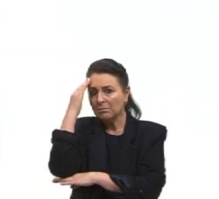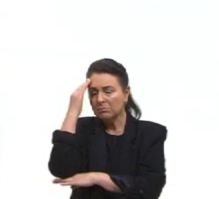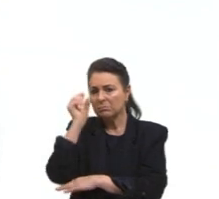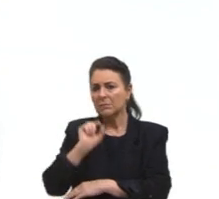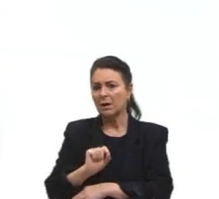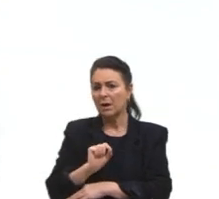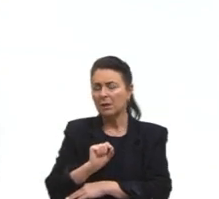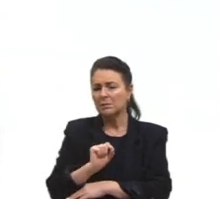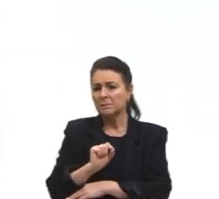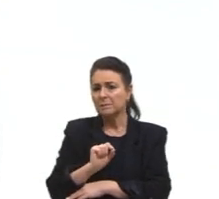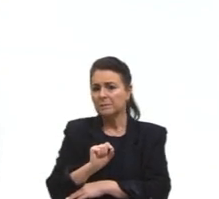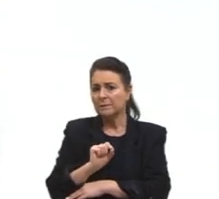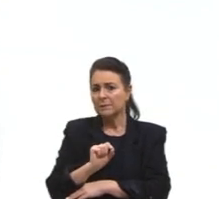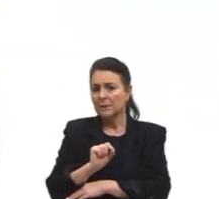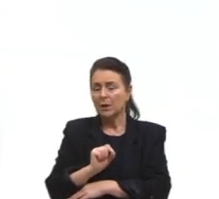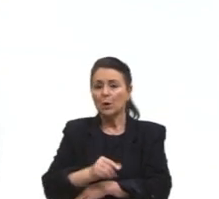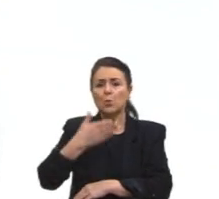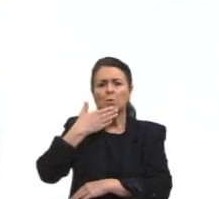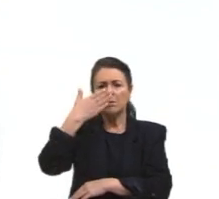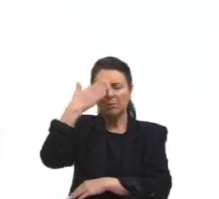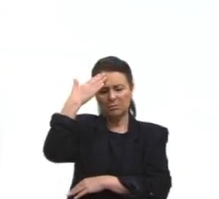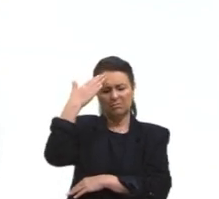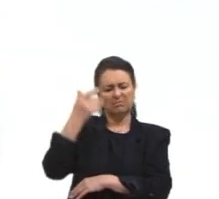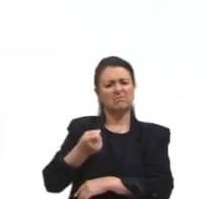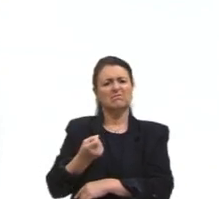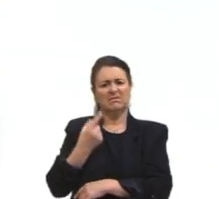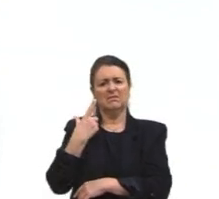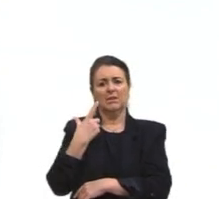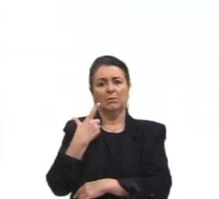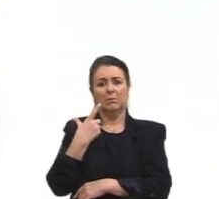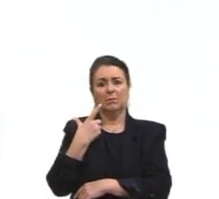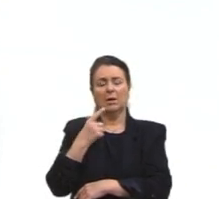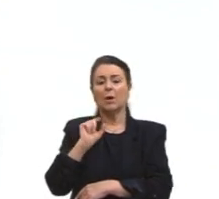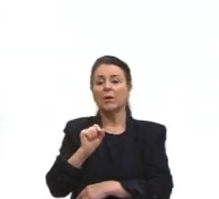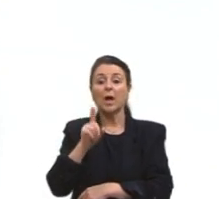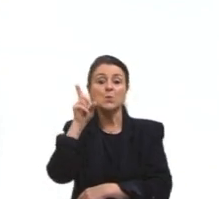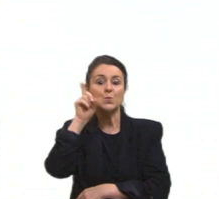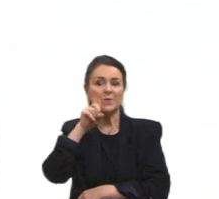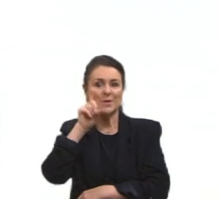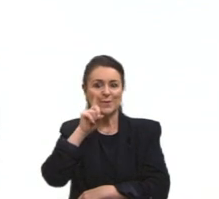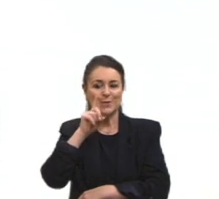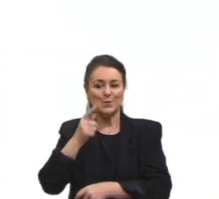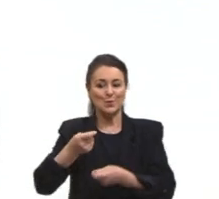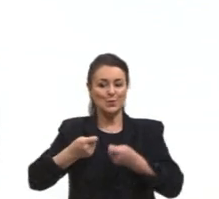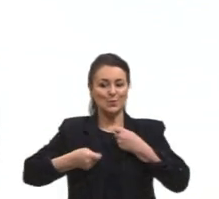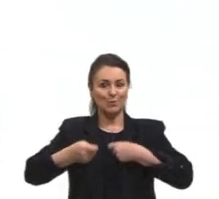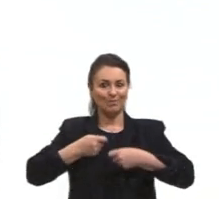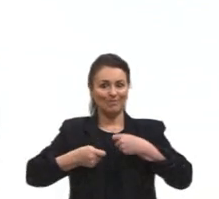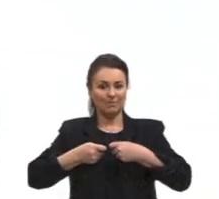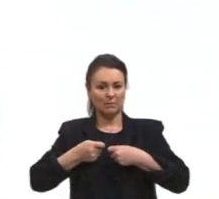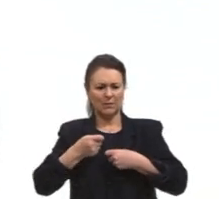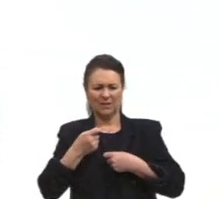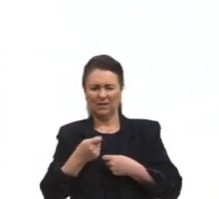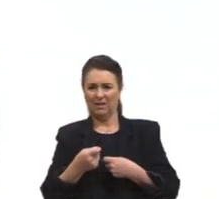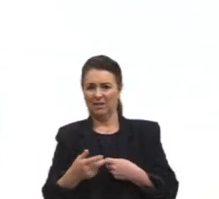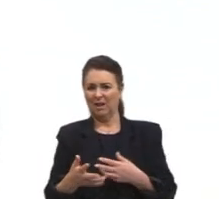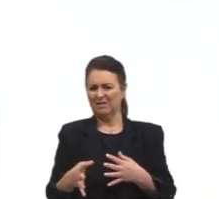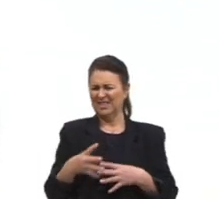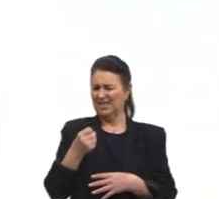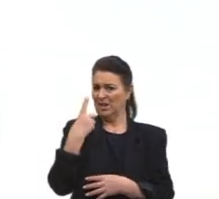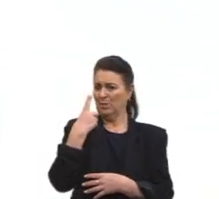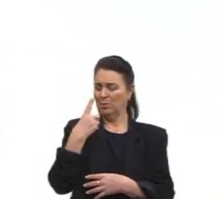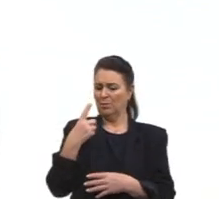essa esse pessoal árabe né pô é um posto avançado dos Estados Unidos né então eles já ficam tudo meio